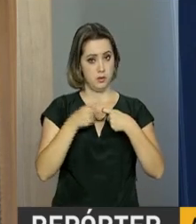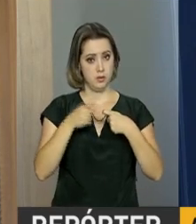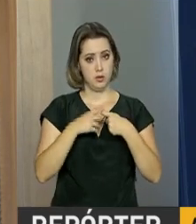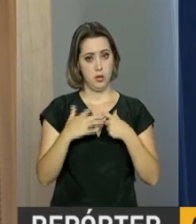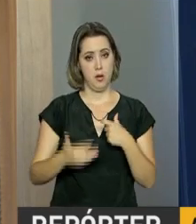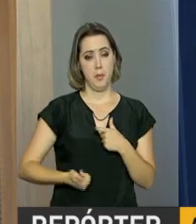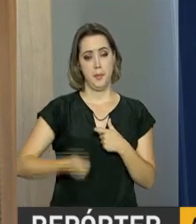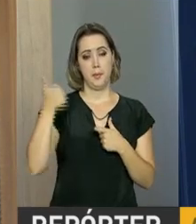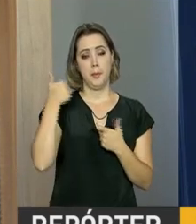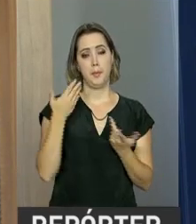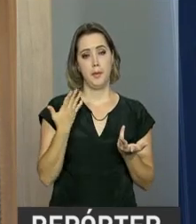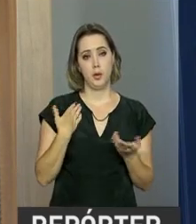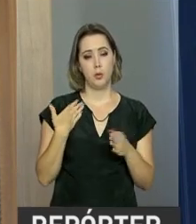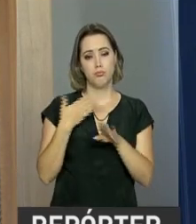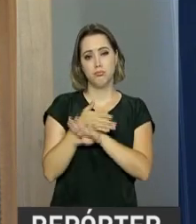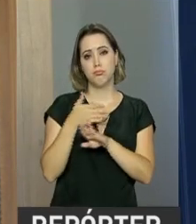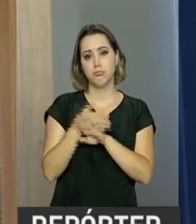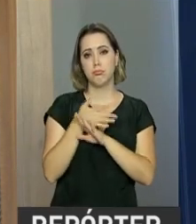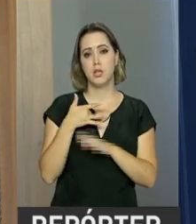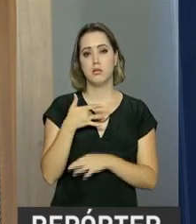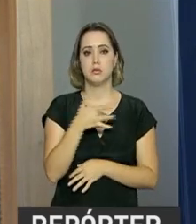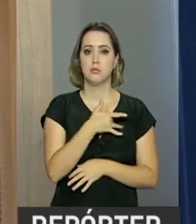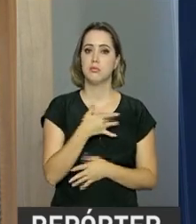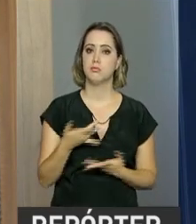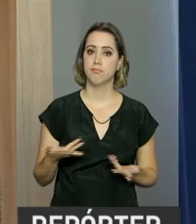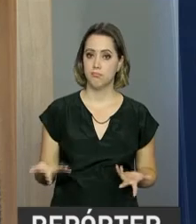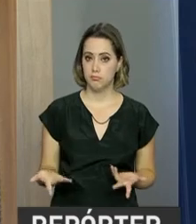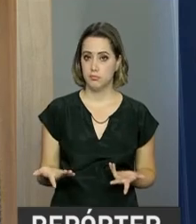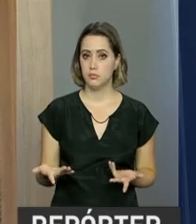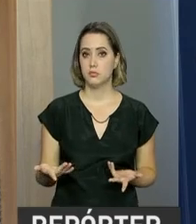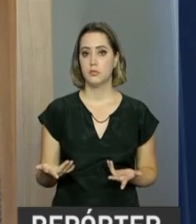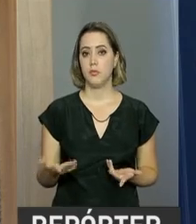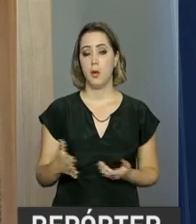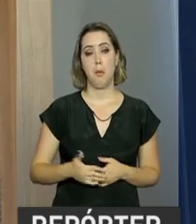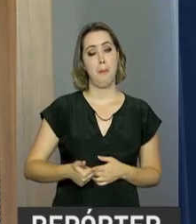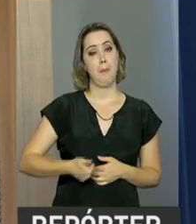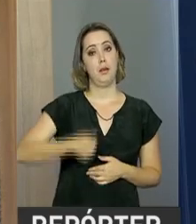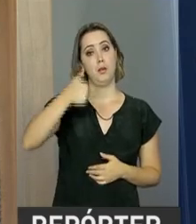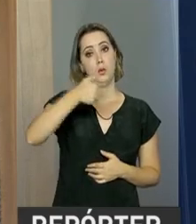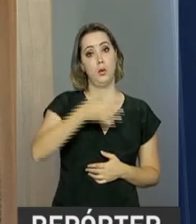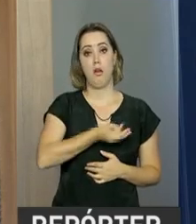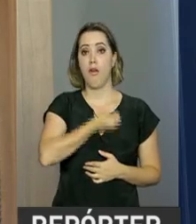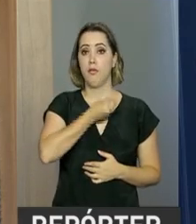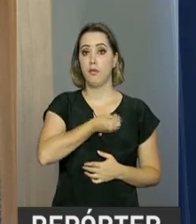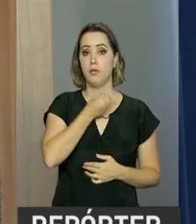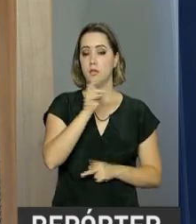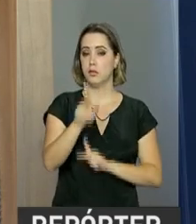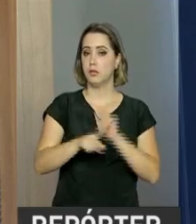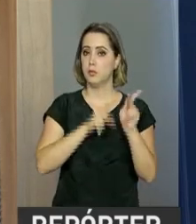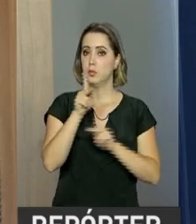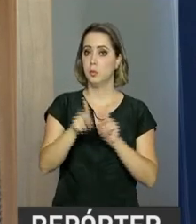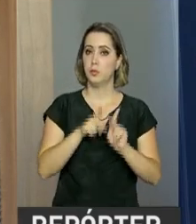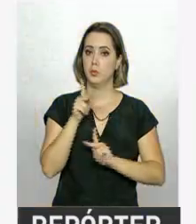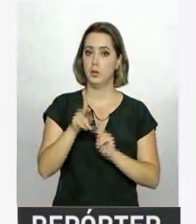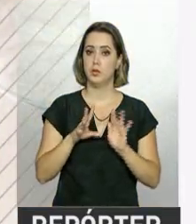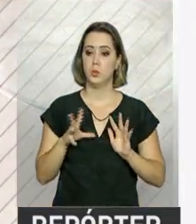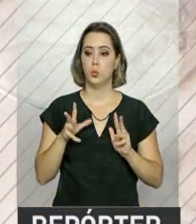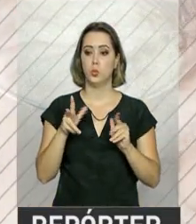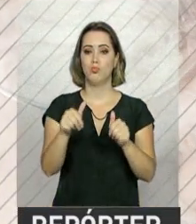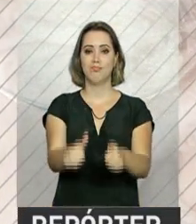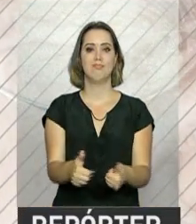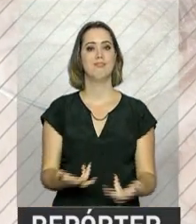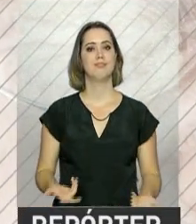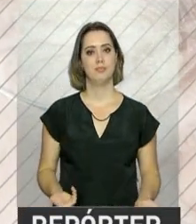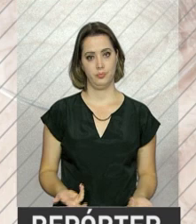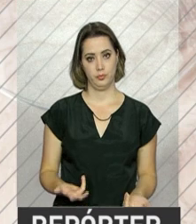melhor disposi acesso a serviço de saúde e melhoria das condições de vida da população de uma maneira geral dados do